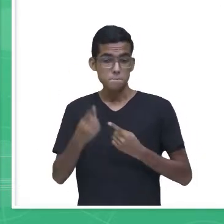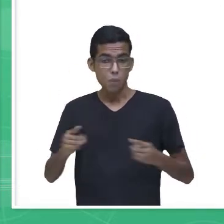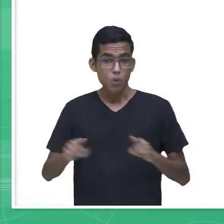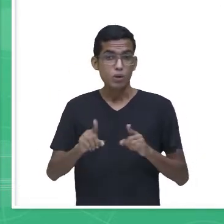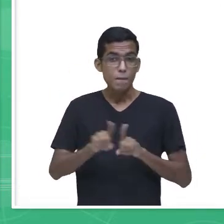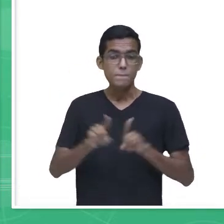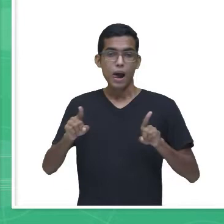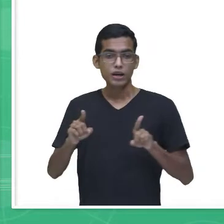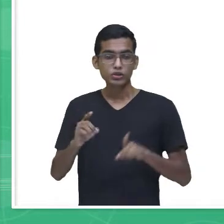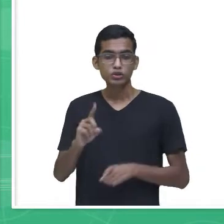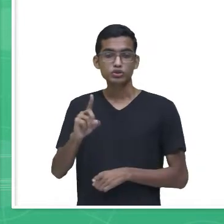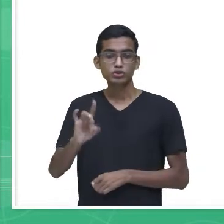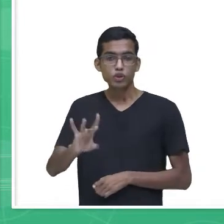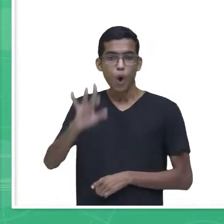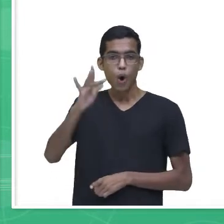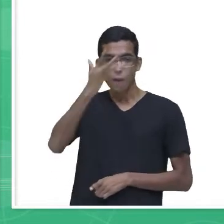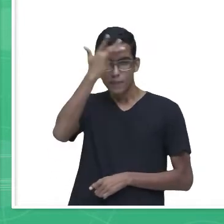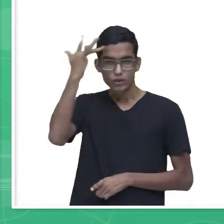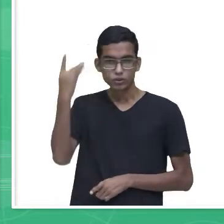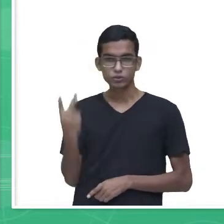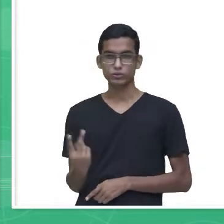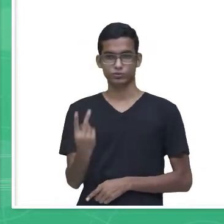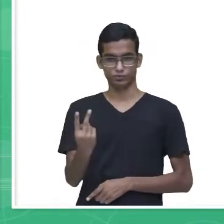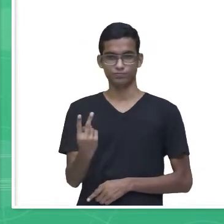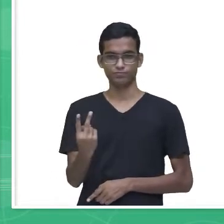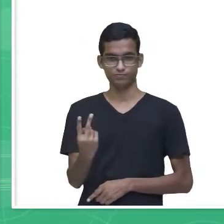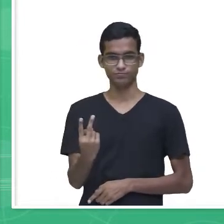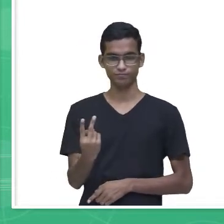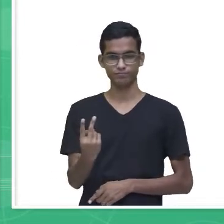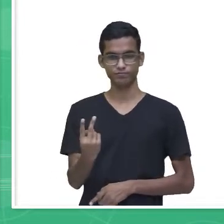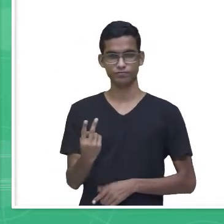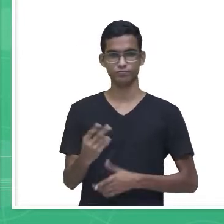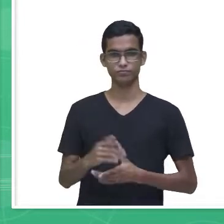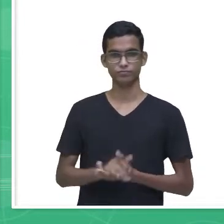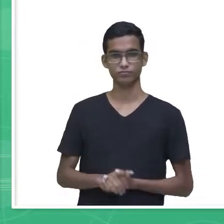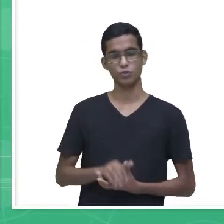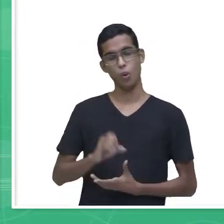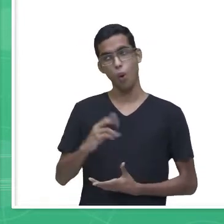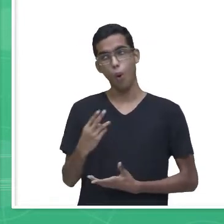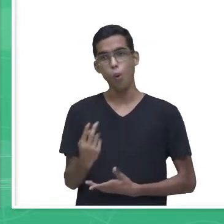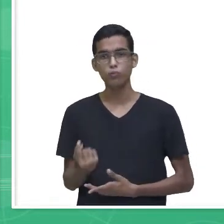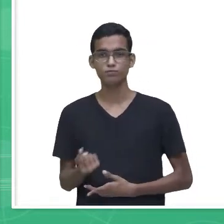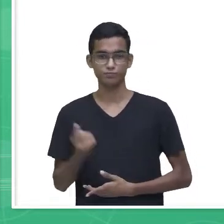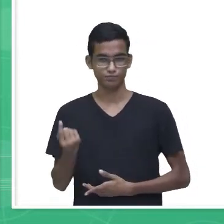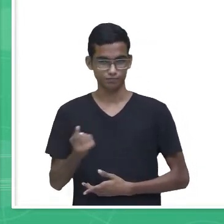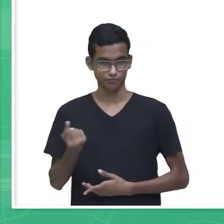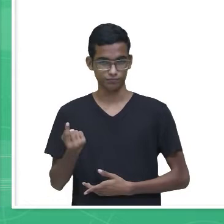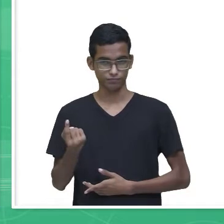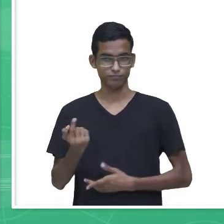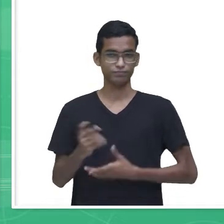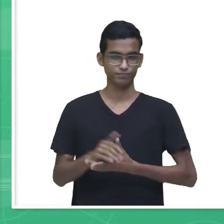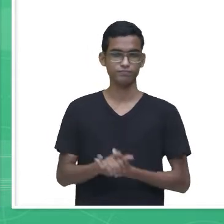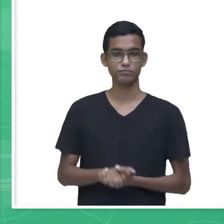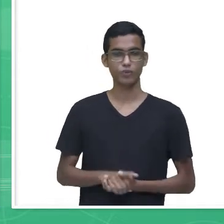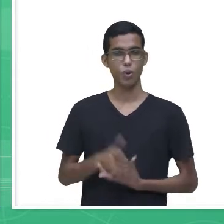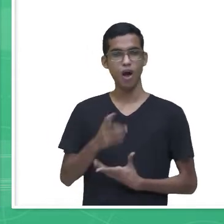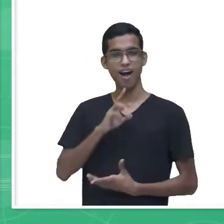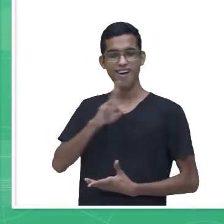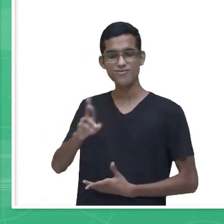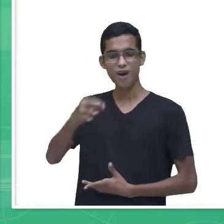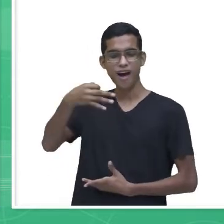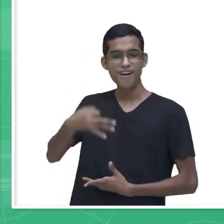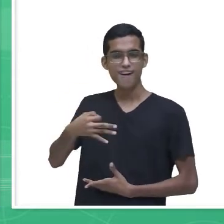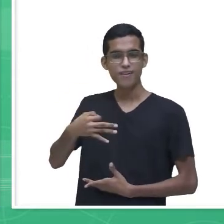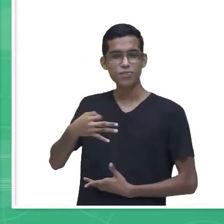pessoas quando tem essa competição aí, né? Em dupla ou individual. Beleza? Então, a nossa resposta aí,